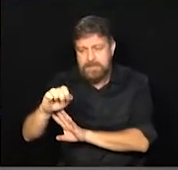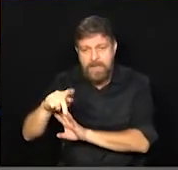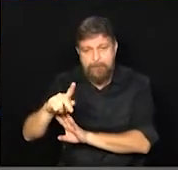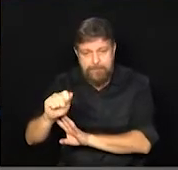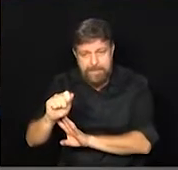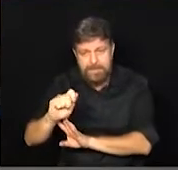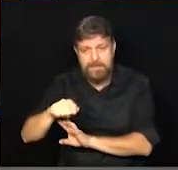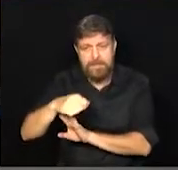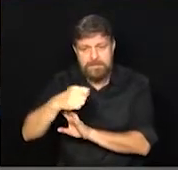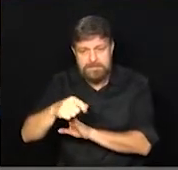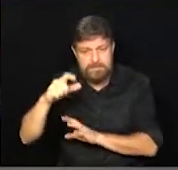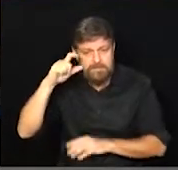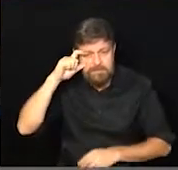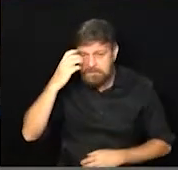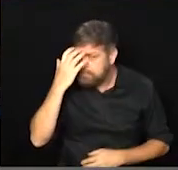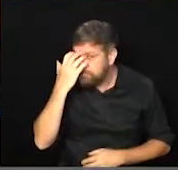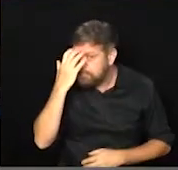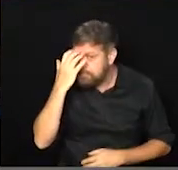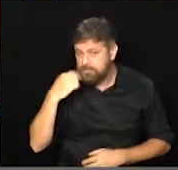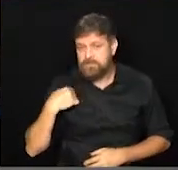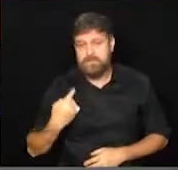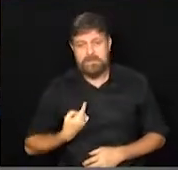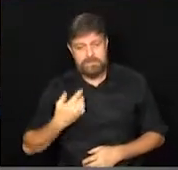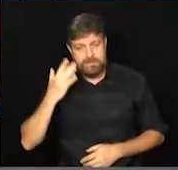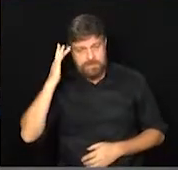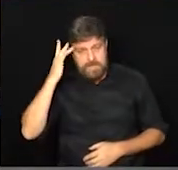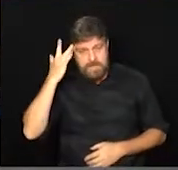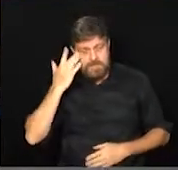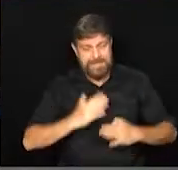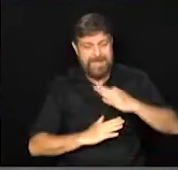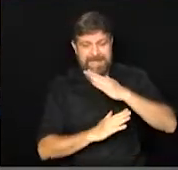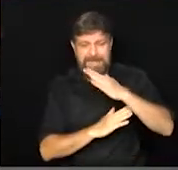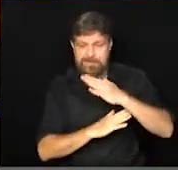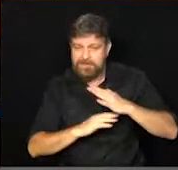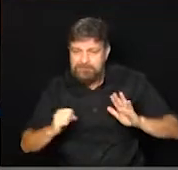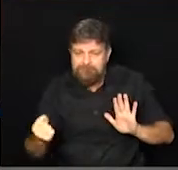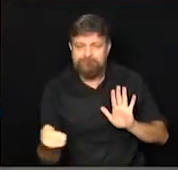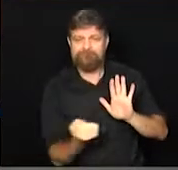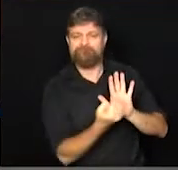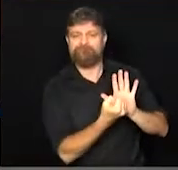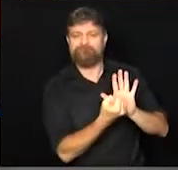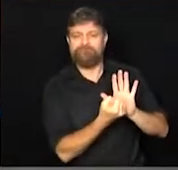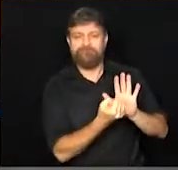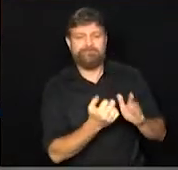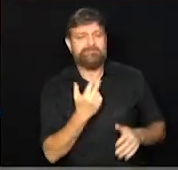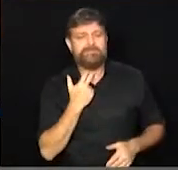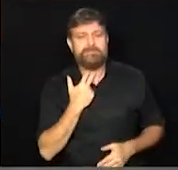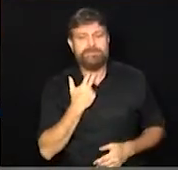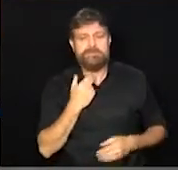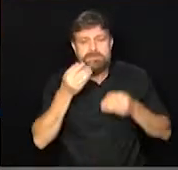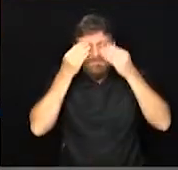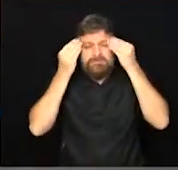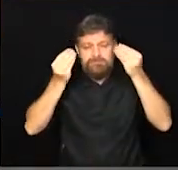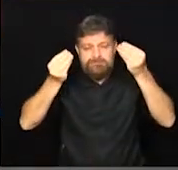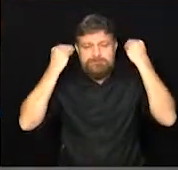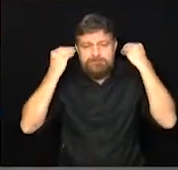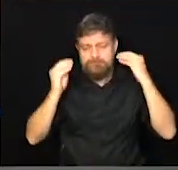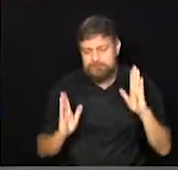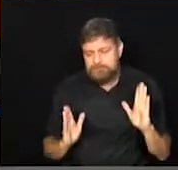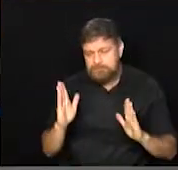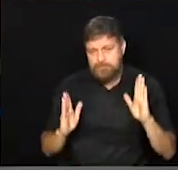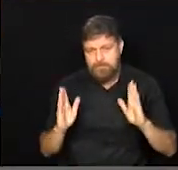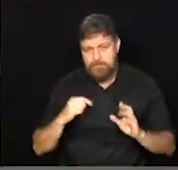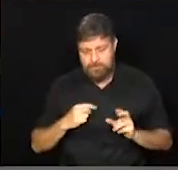era fundamental que a Câmara de Vereadores marcasse, né? Não poderíamos passar esse período sem que essa comissão,